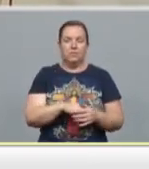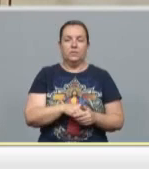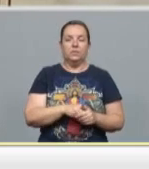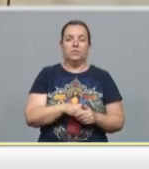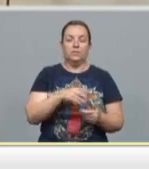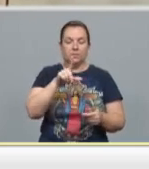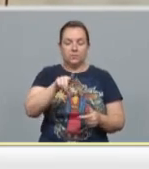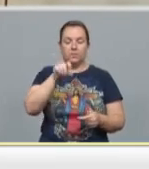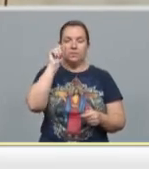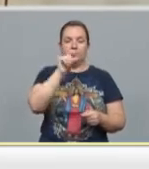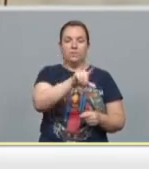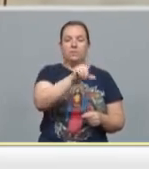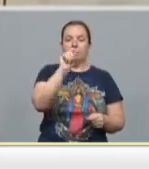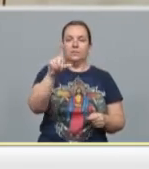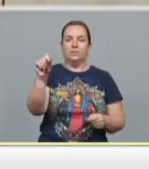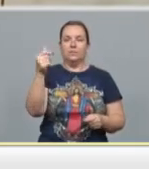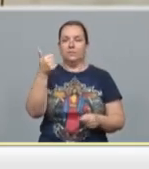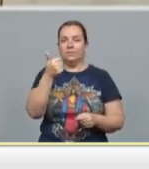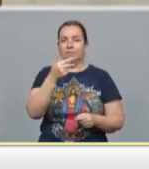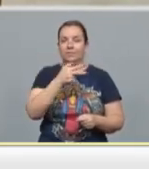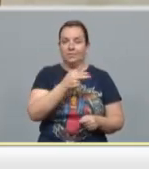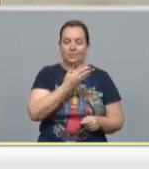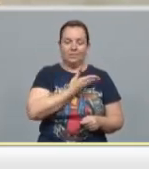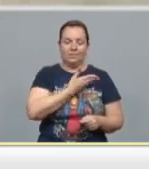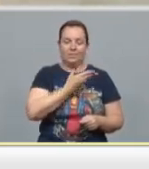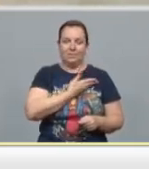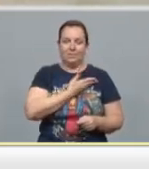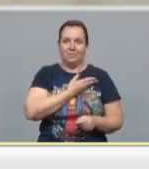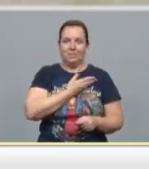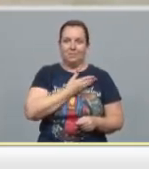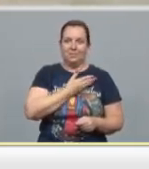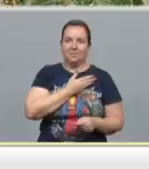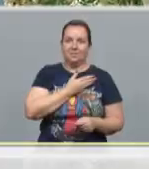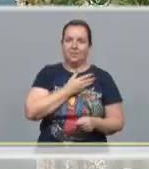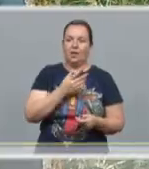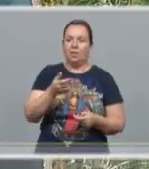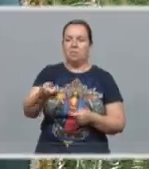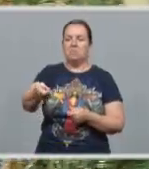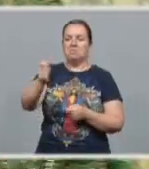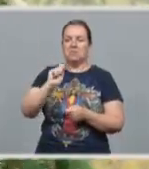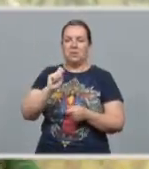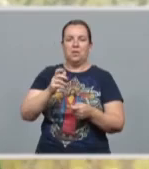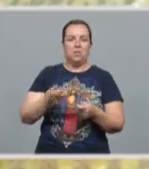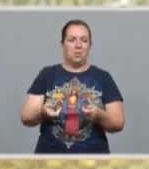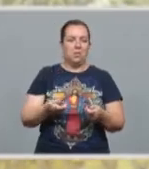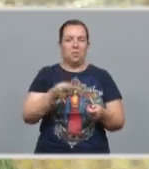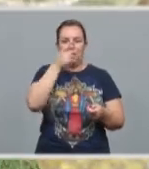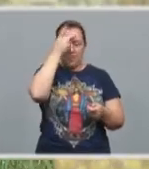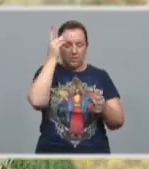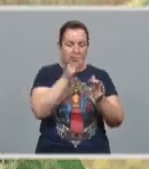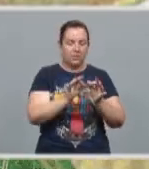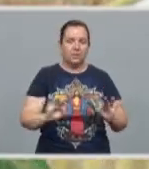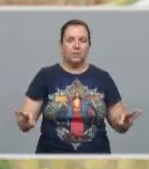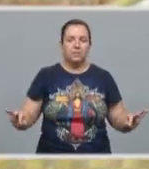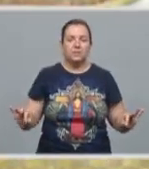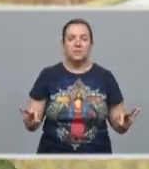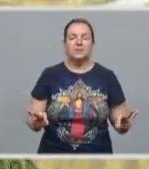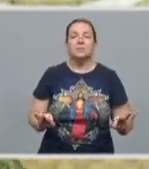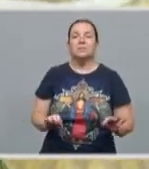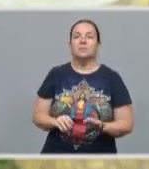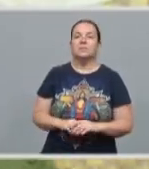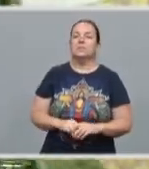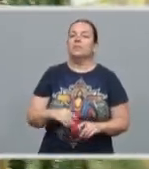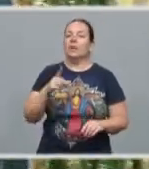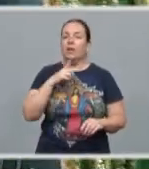na grande maioria, salva alguns pescadores, ele tem subliminar